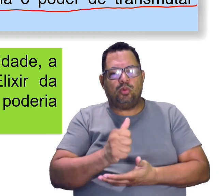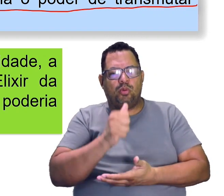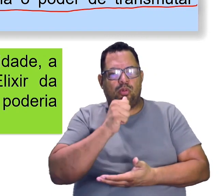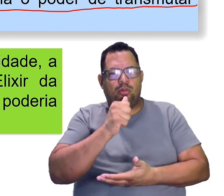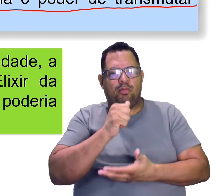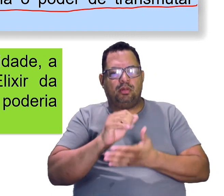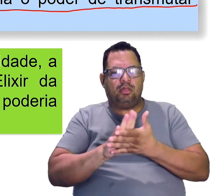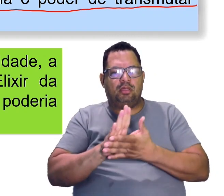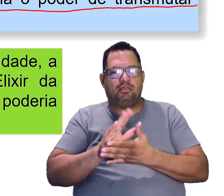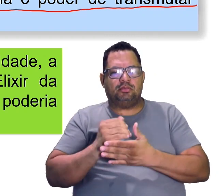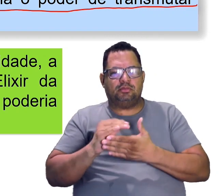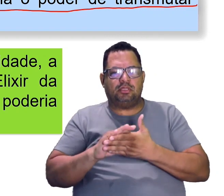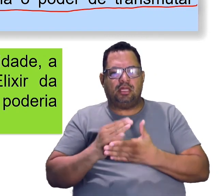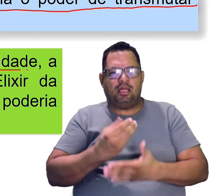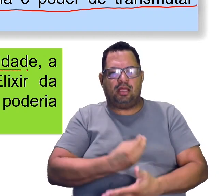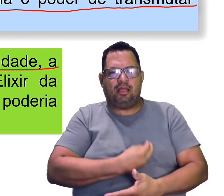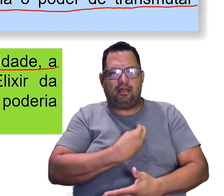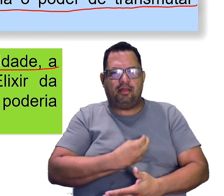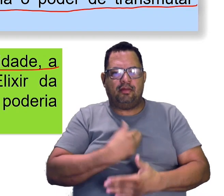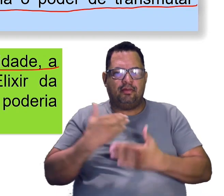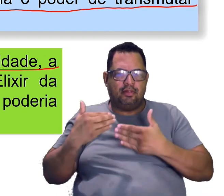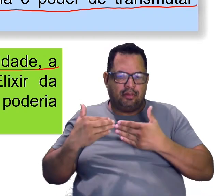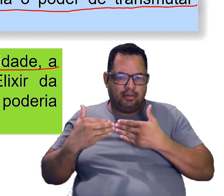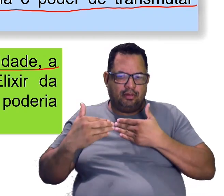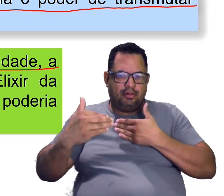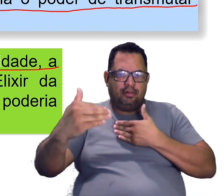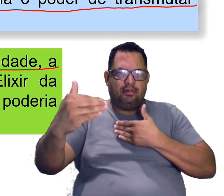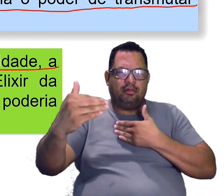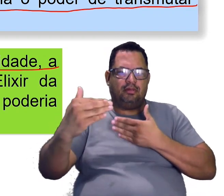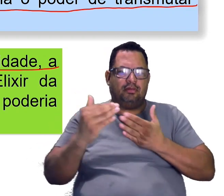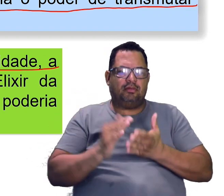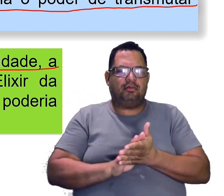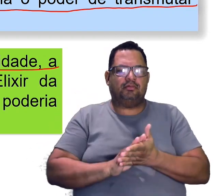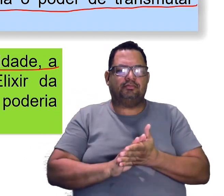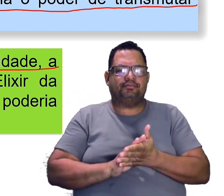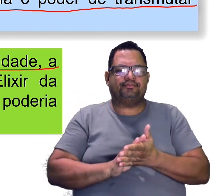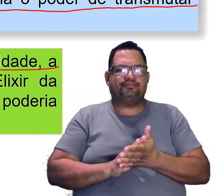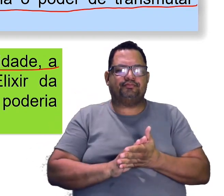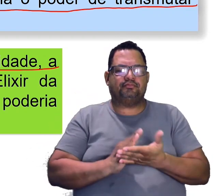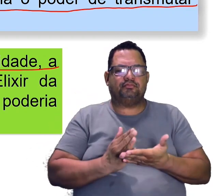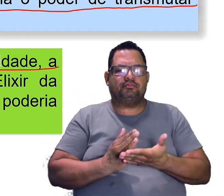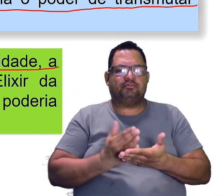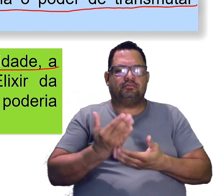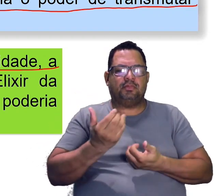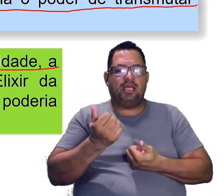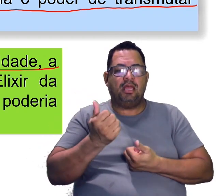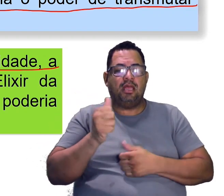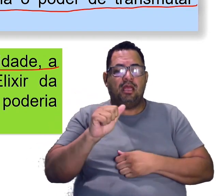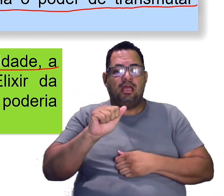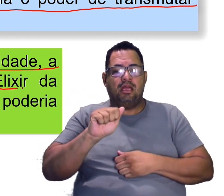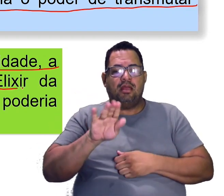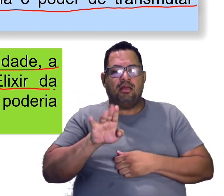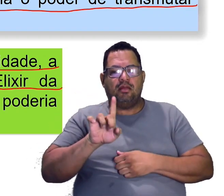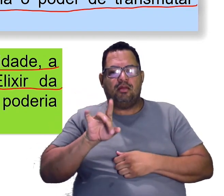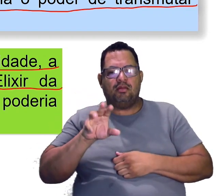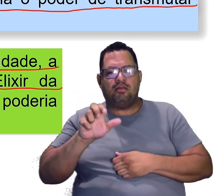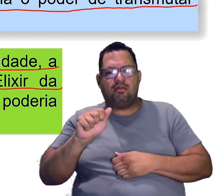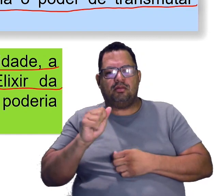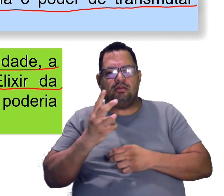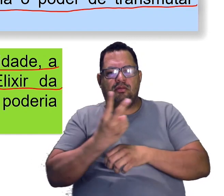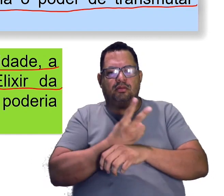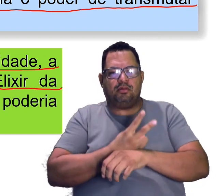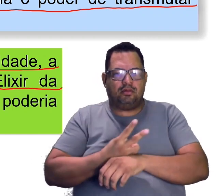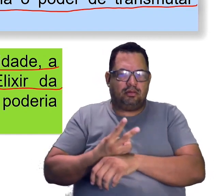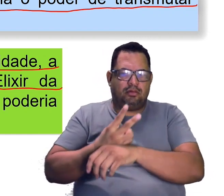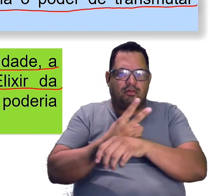que, além da imortalidade, a alquimia estava envolvida na busca por o elixir